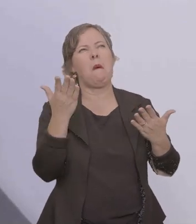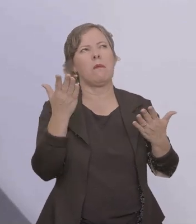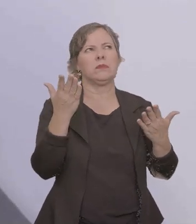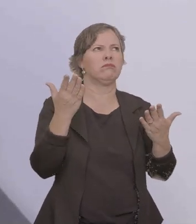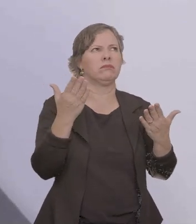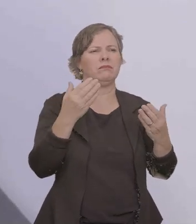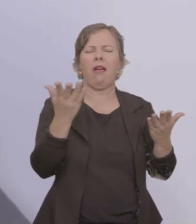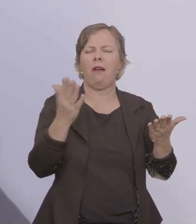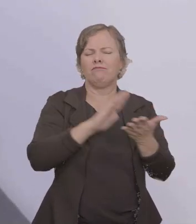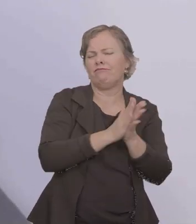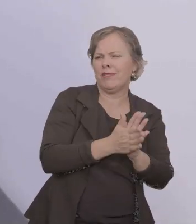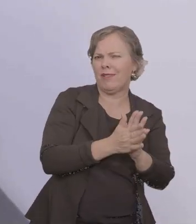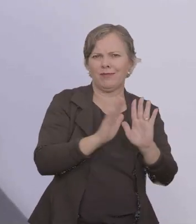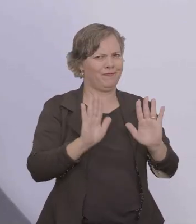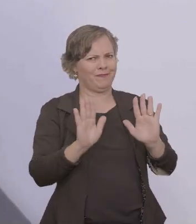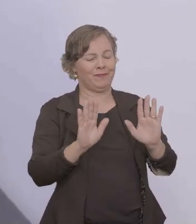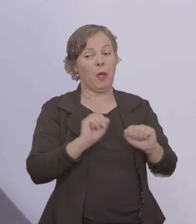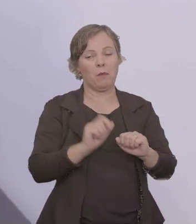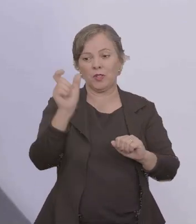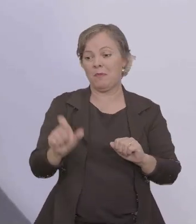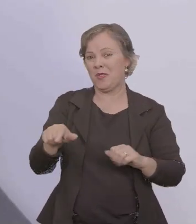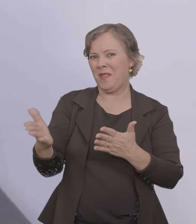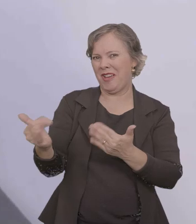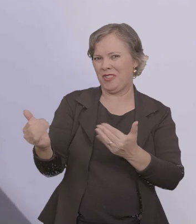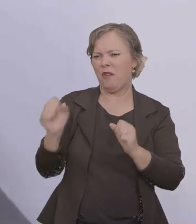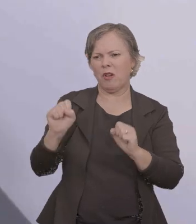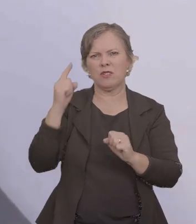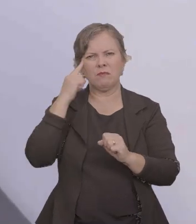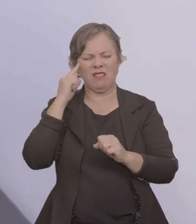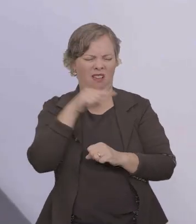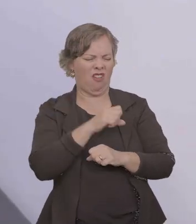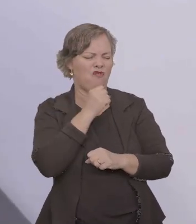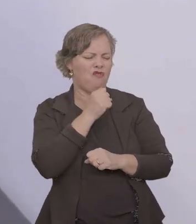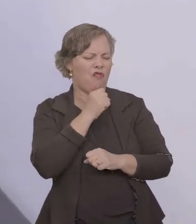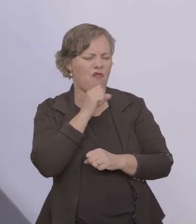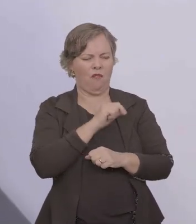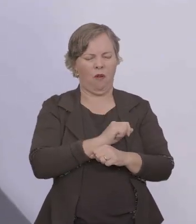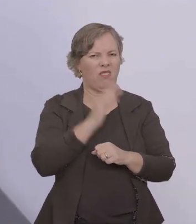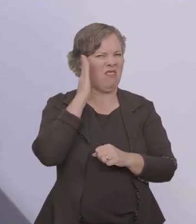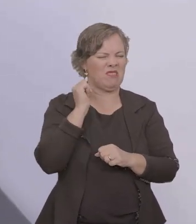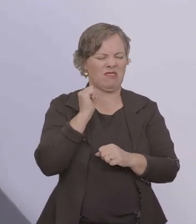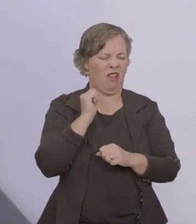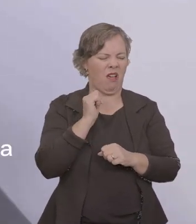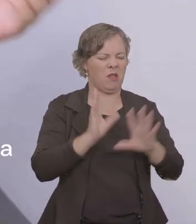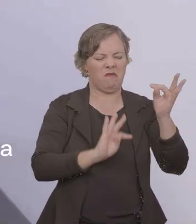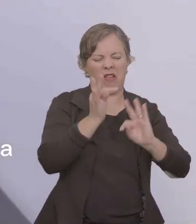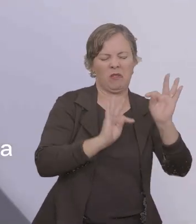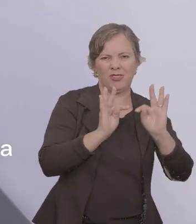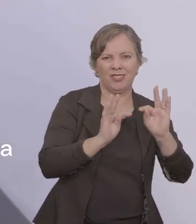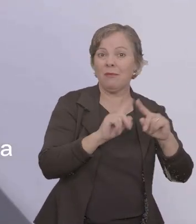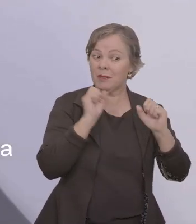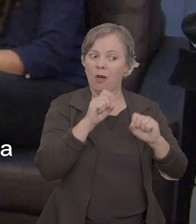vezes, um perfil mais jovem, né, pode achar que é um vozinho que está ali, que ele não se interessa por tecnologia, mas a